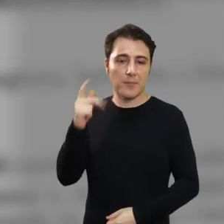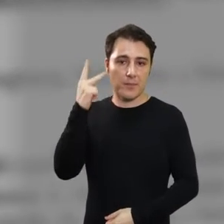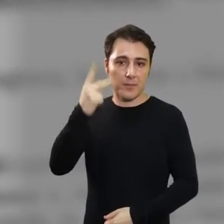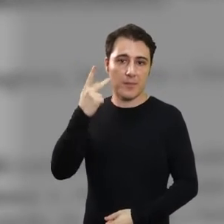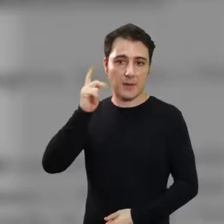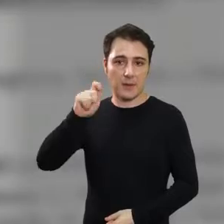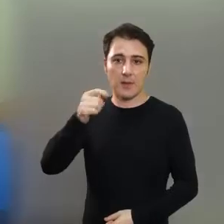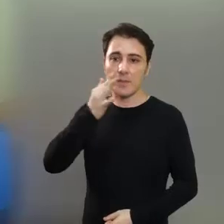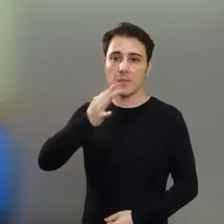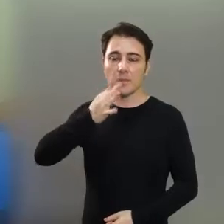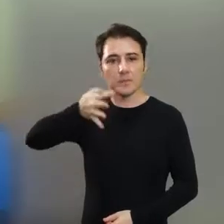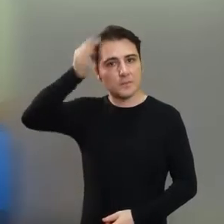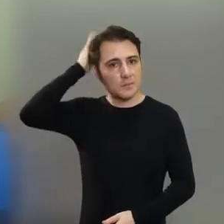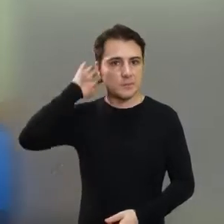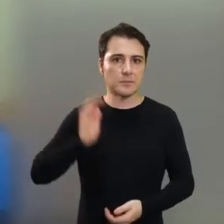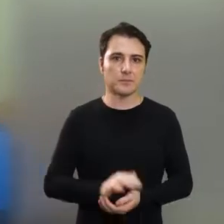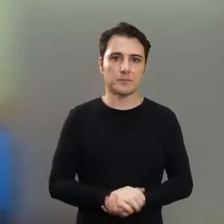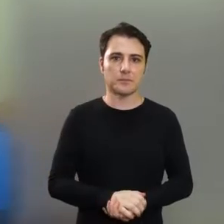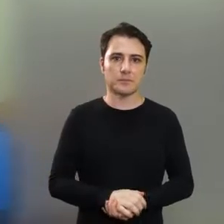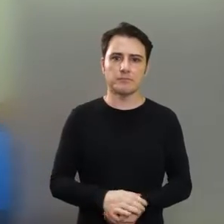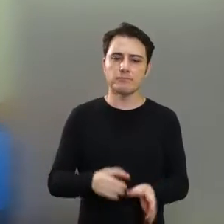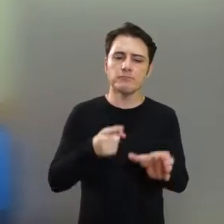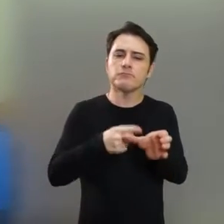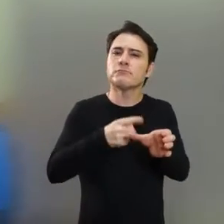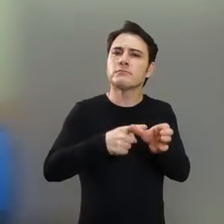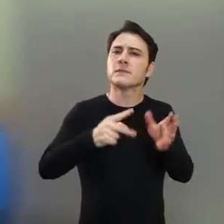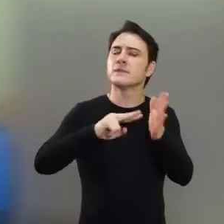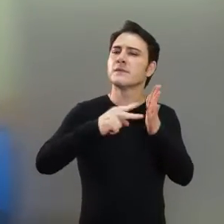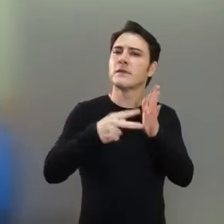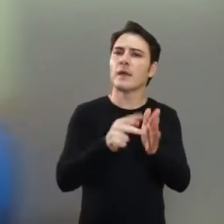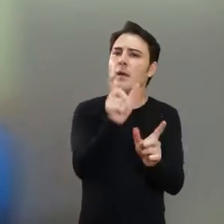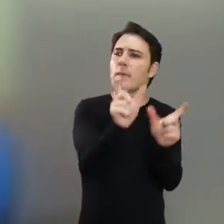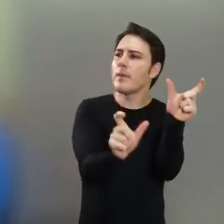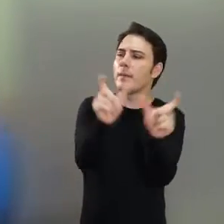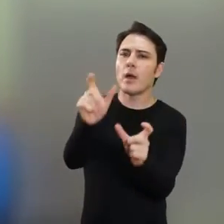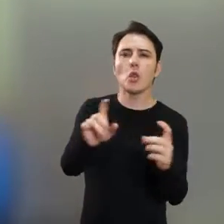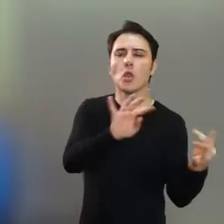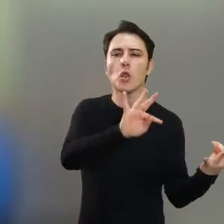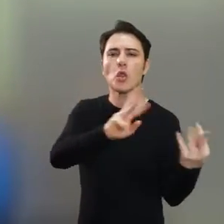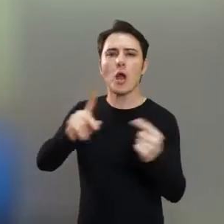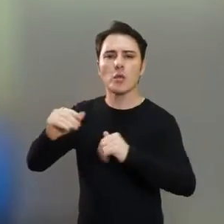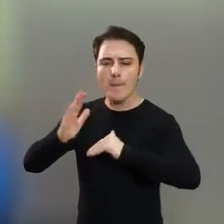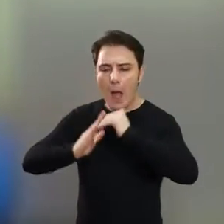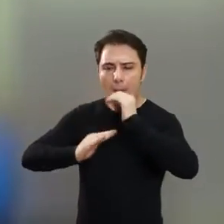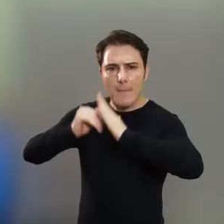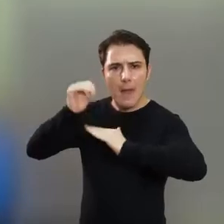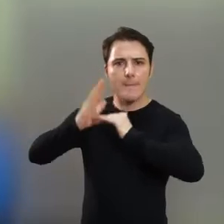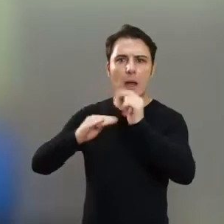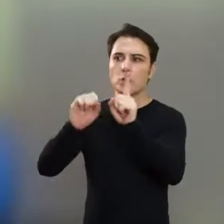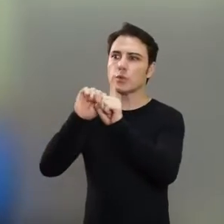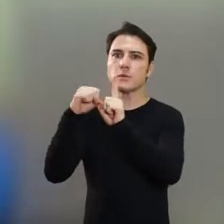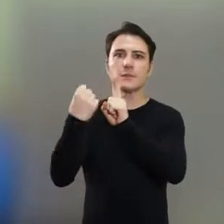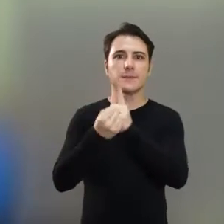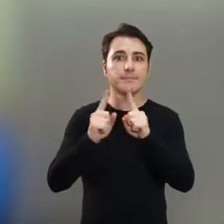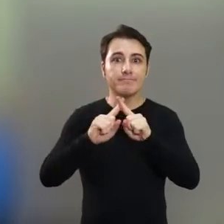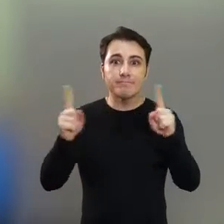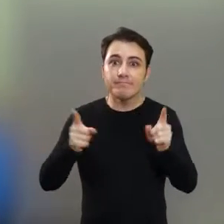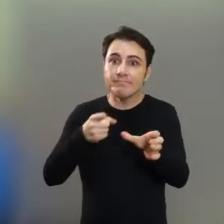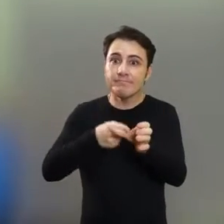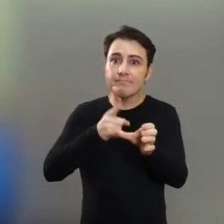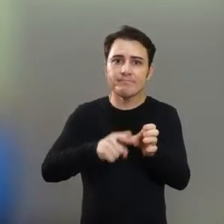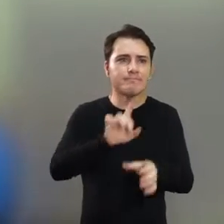da vereadora Fabi Virgílio a cidade ela é uma construção social enquanto tal traz em suas estruturas